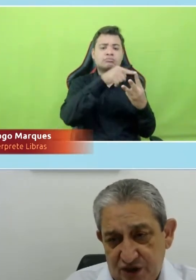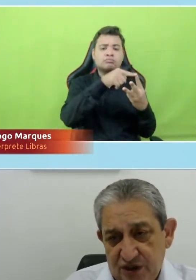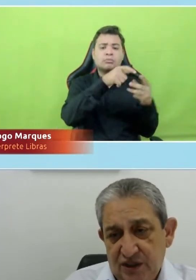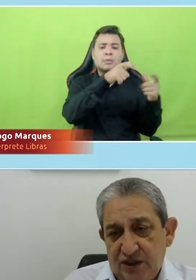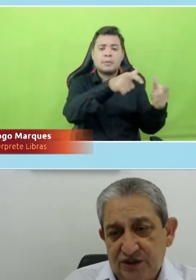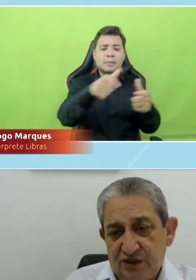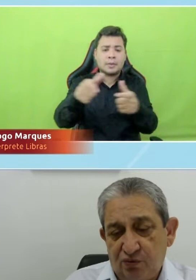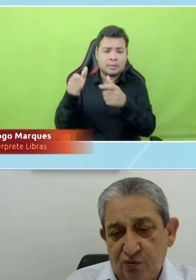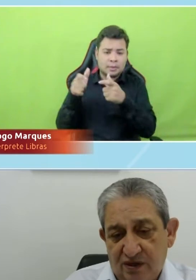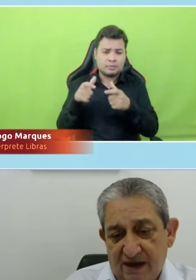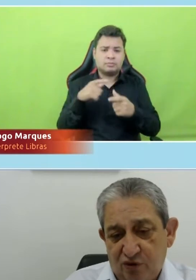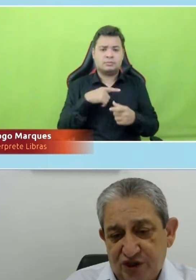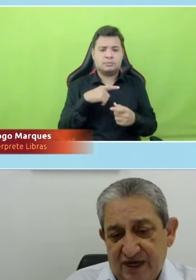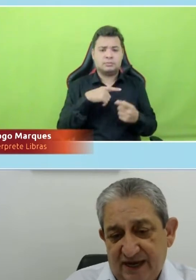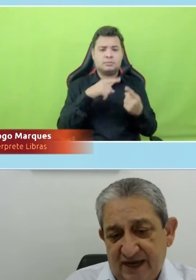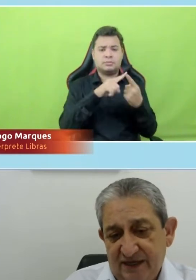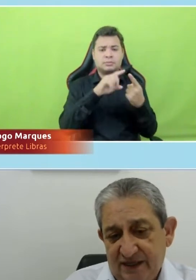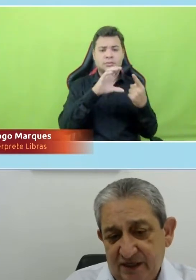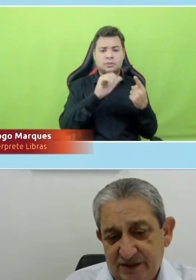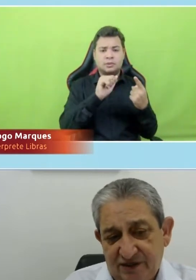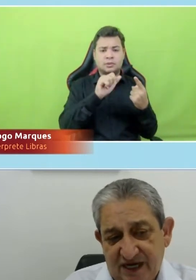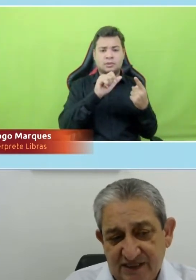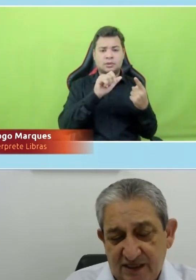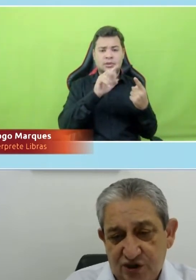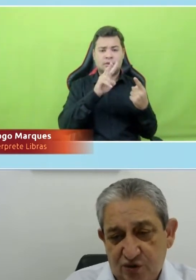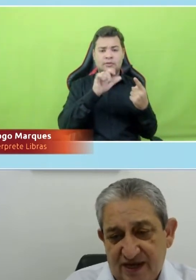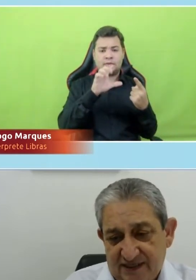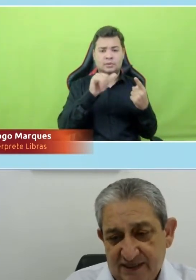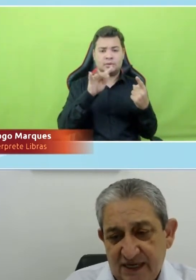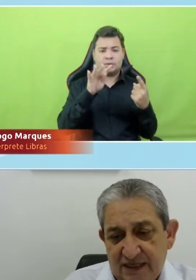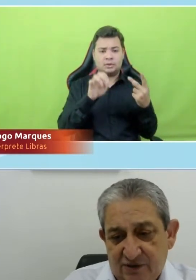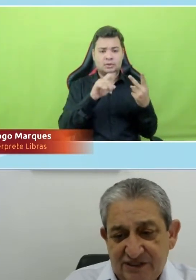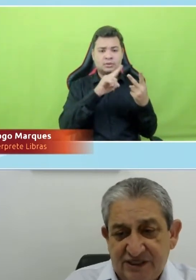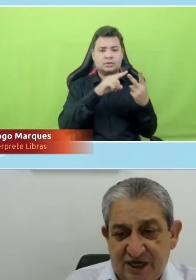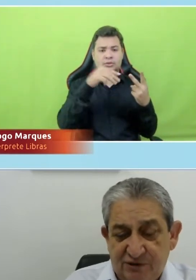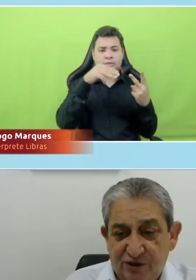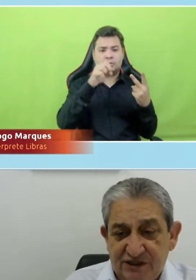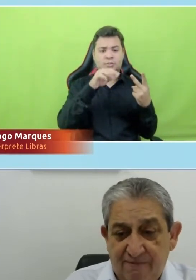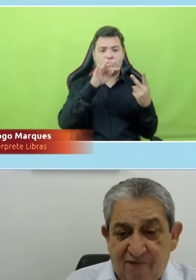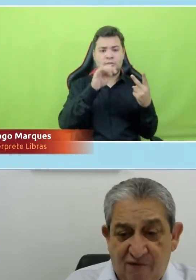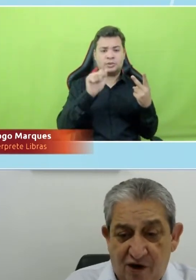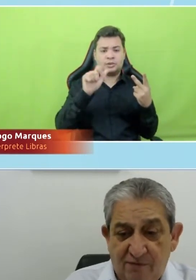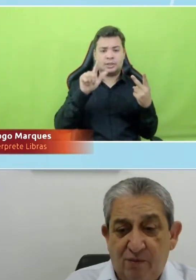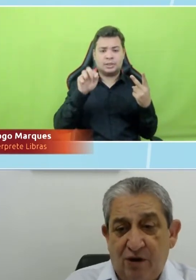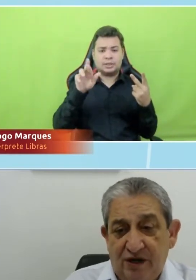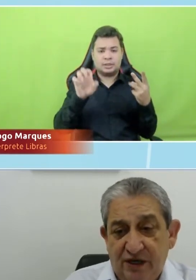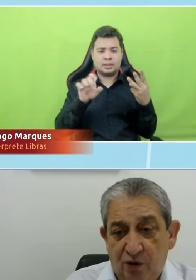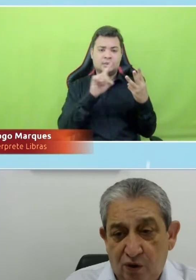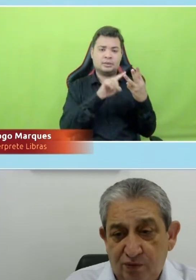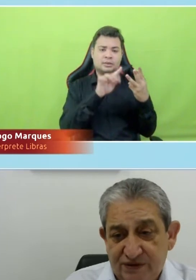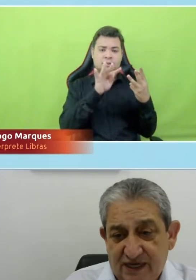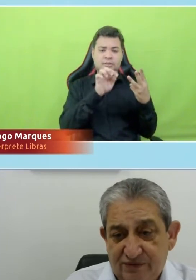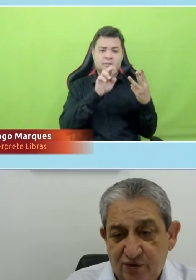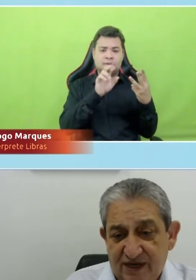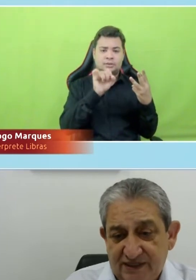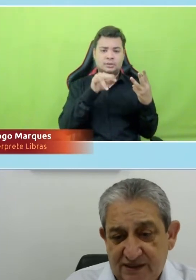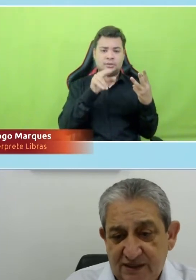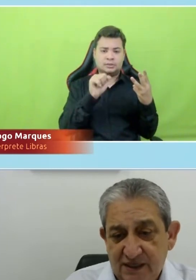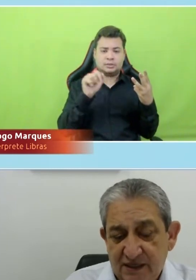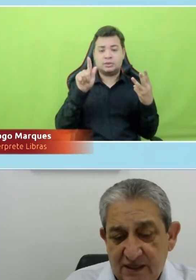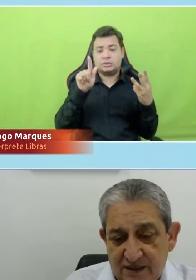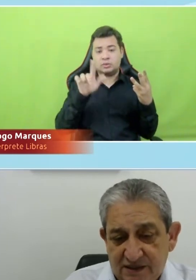Cavalcante, em segundo lugar, Monte Alegre, e em terceiro, Teresina de Goiás. Então, esses 3 municípios formam o maior quilombo do estado de